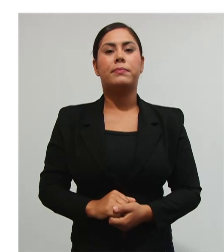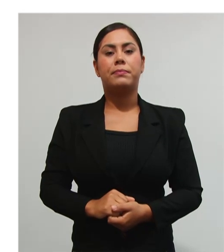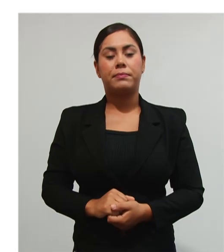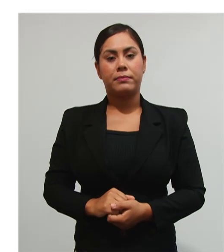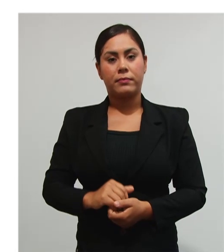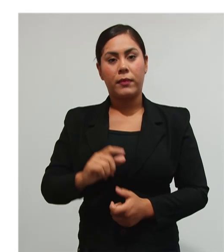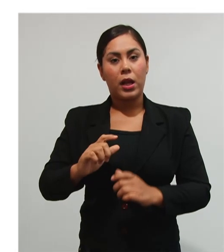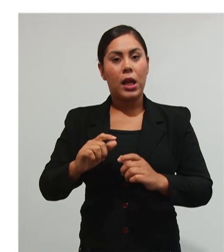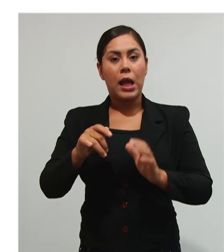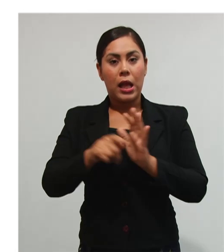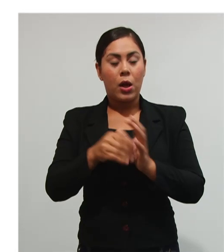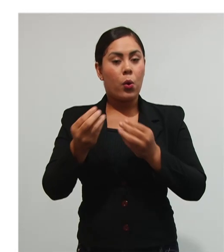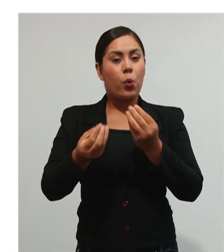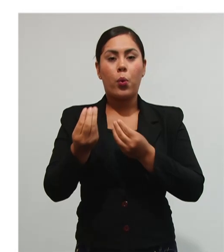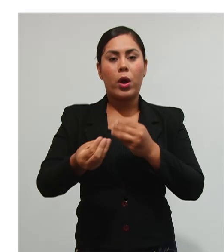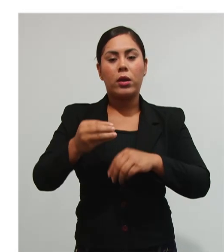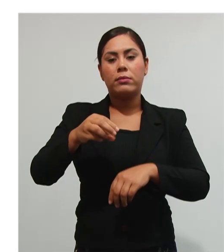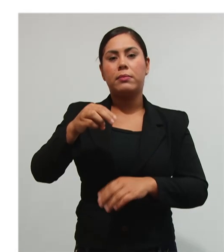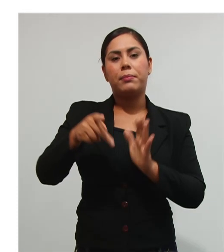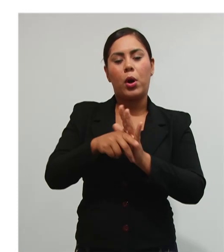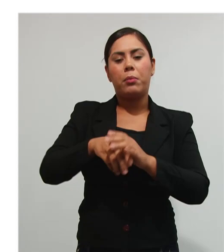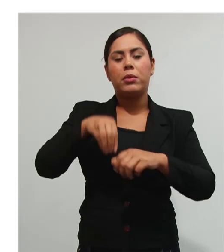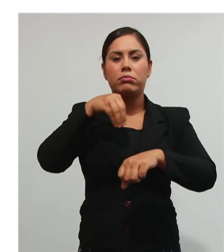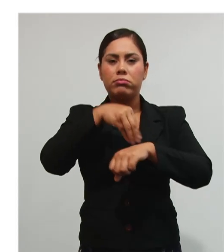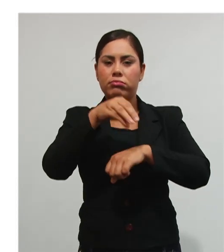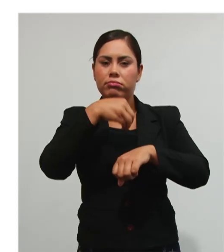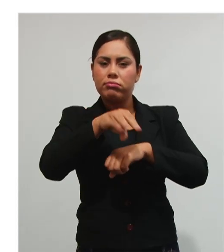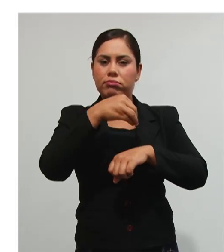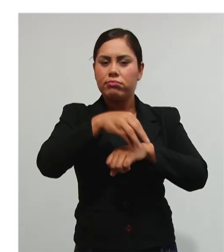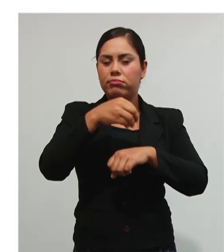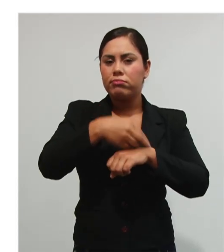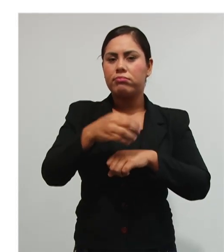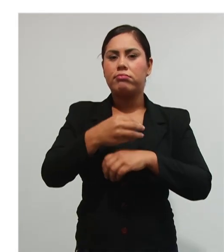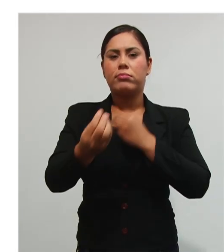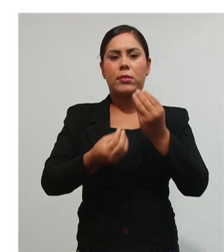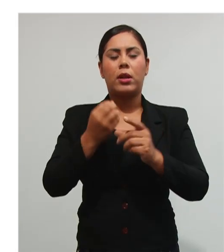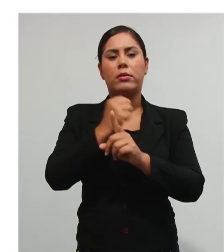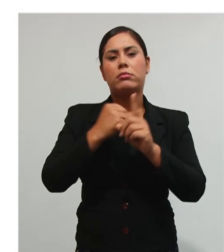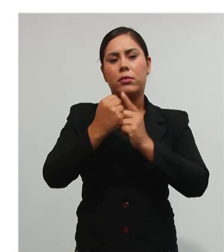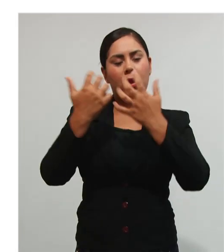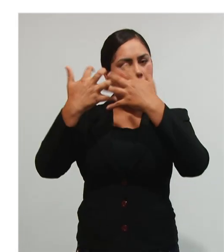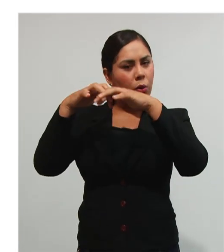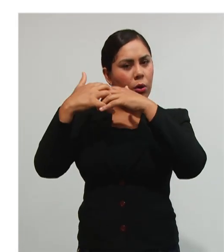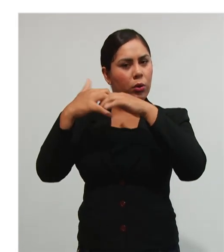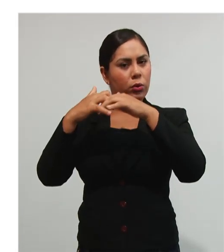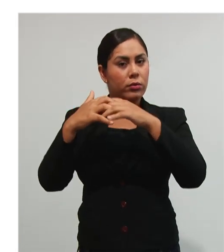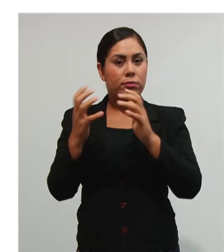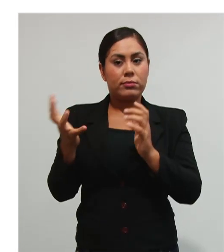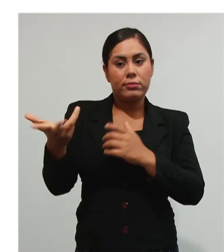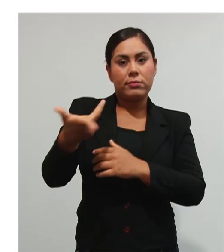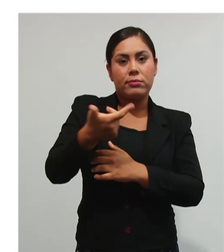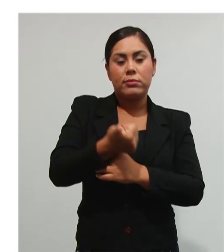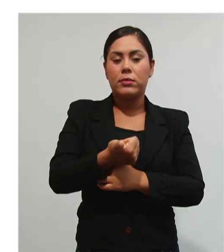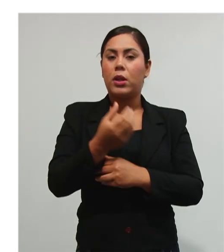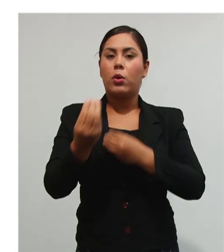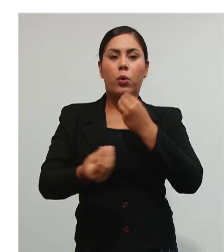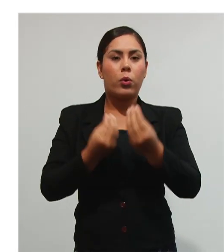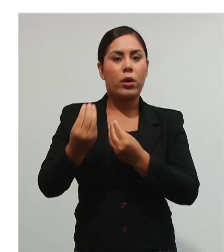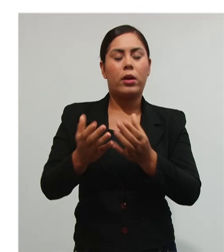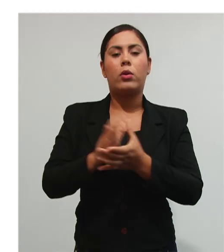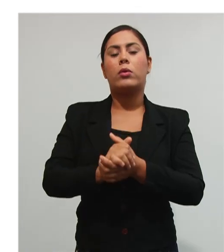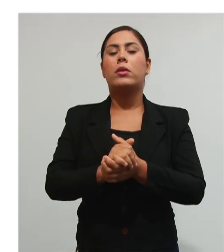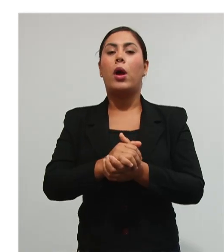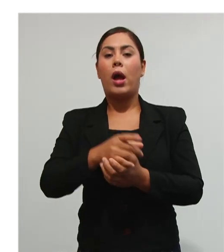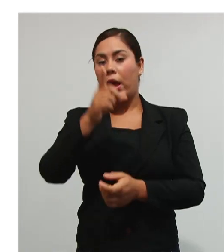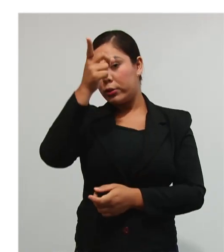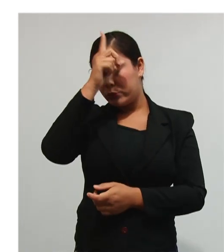A tutoria envolve um aprendizagem cognitivo entre um especialista e um novato. A tutoria pode ocorrer entre um